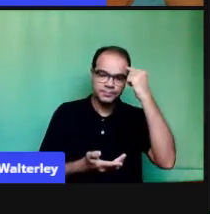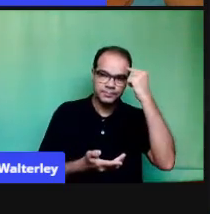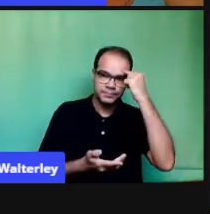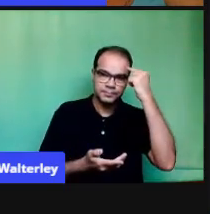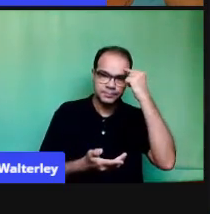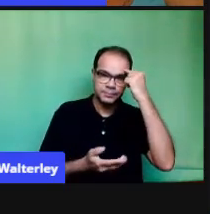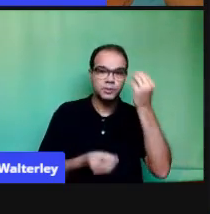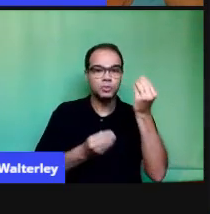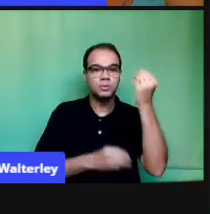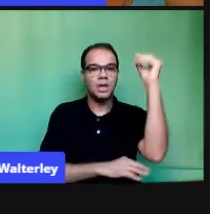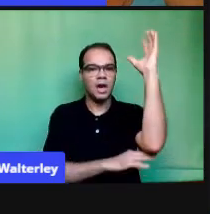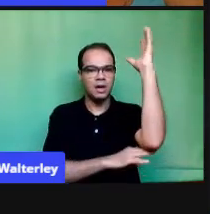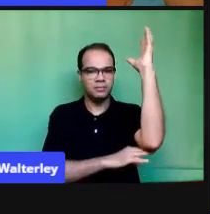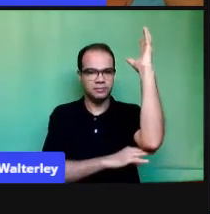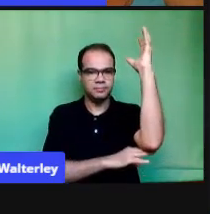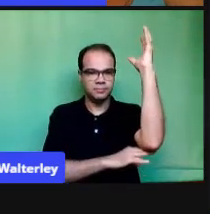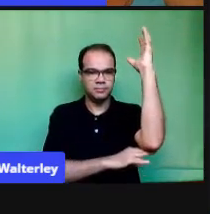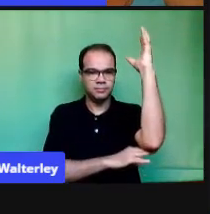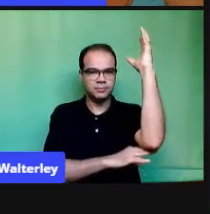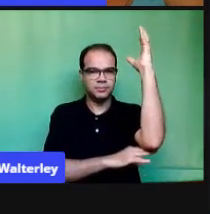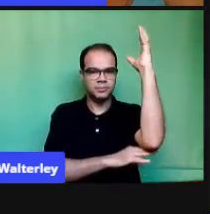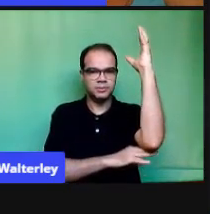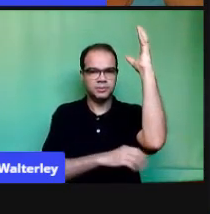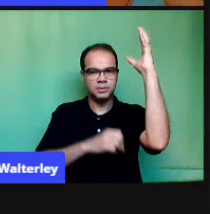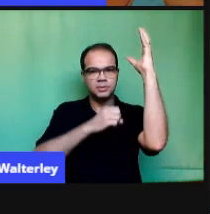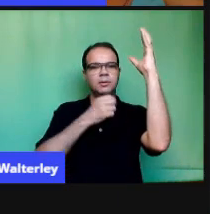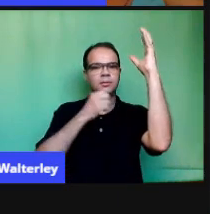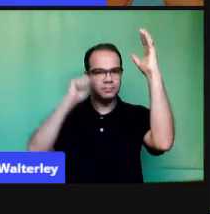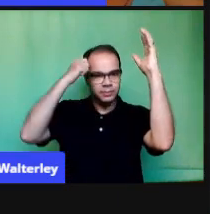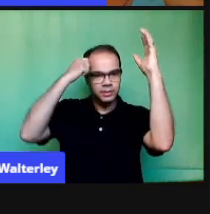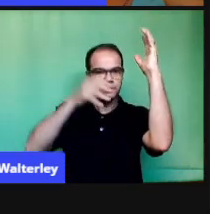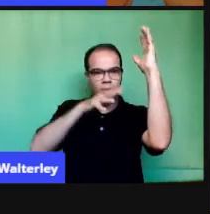sombra para os animais, seja ela artificial ou